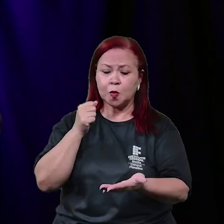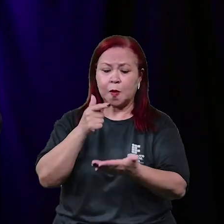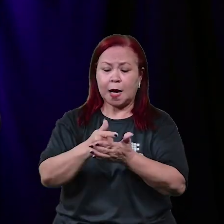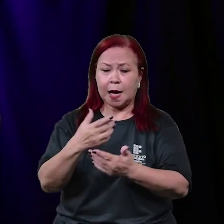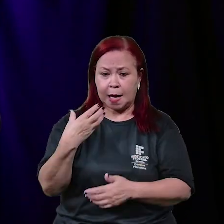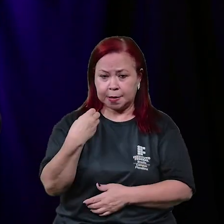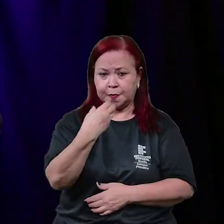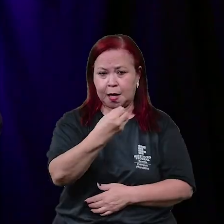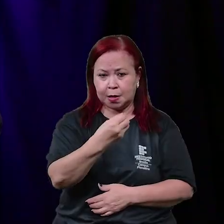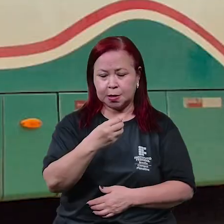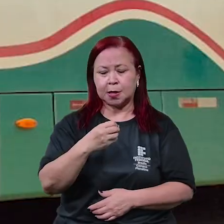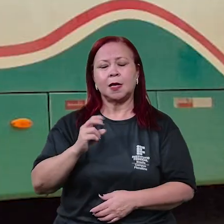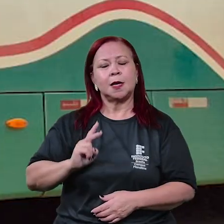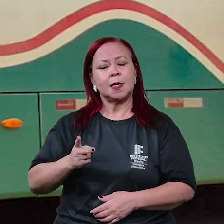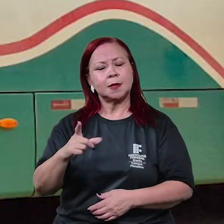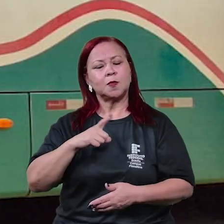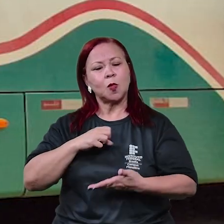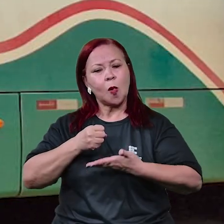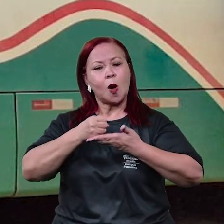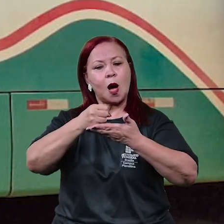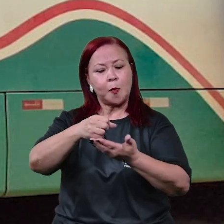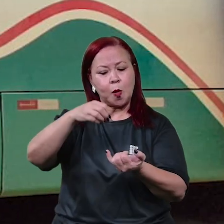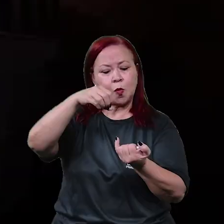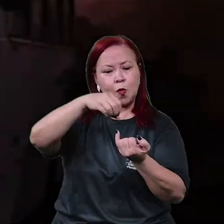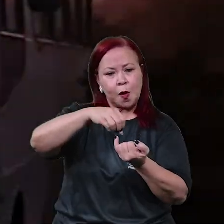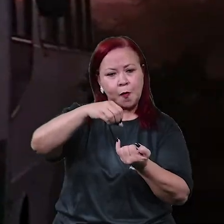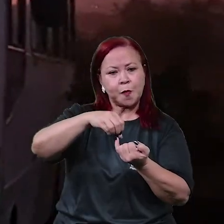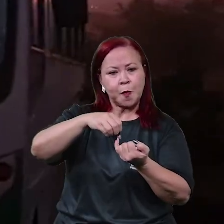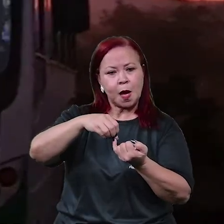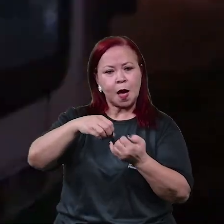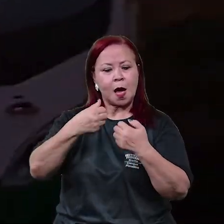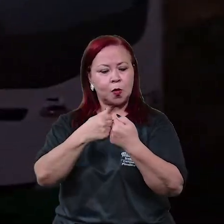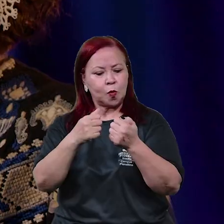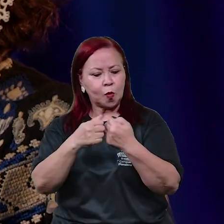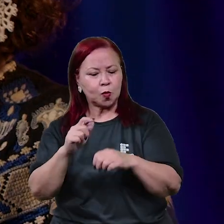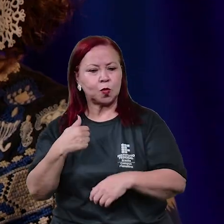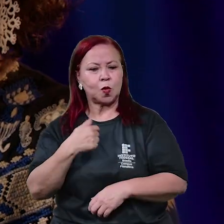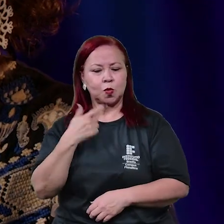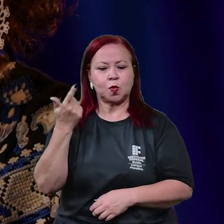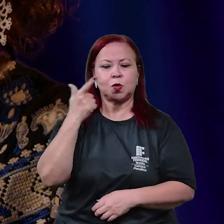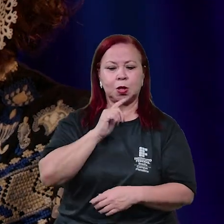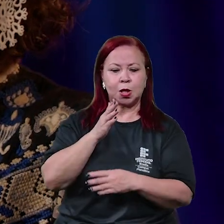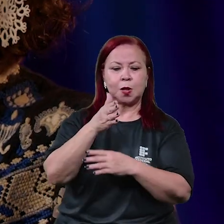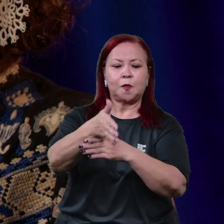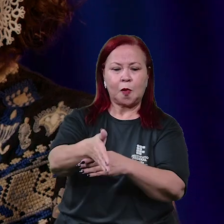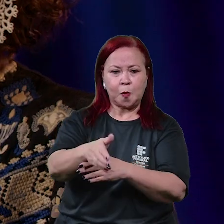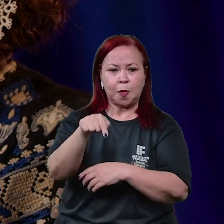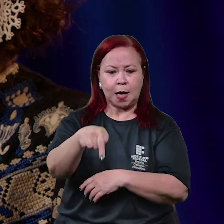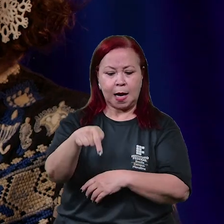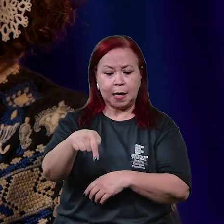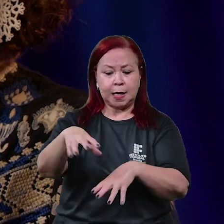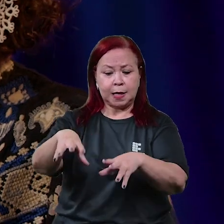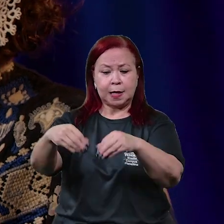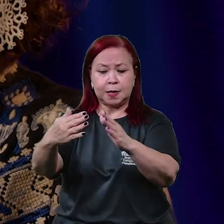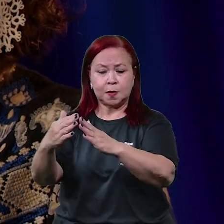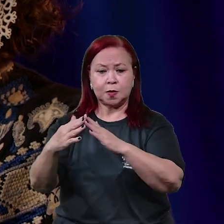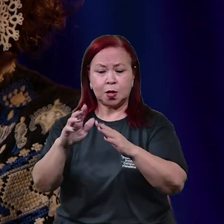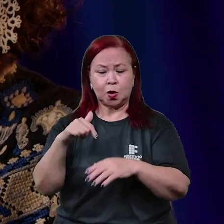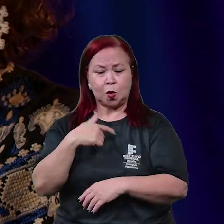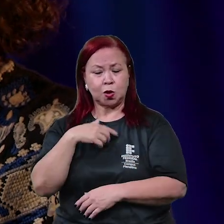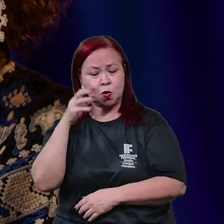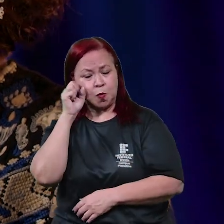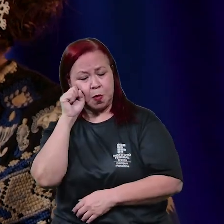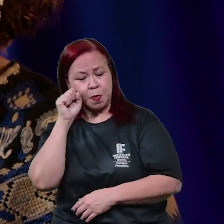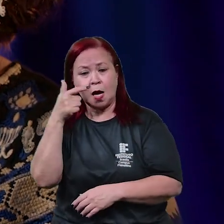as viagens. E sempre contando com o apoio do IFB no ônibus. E a gente conseguiu, fomos lá, e aí nessa aldeia a